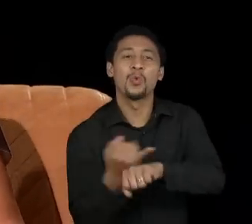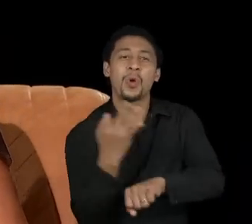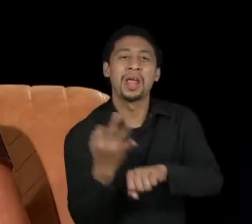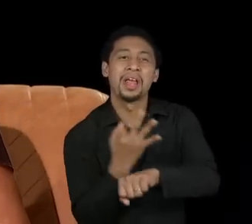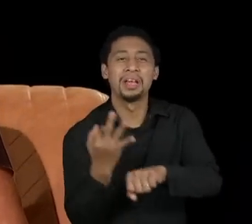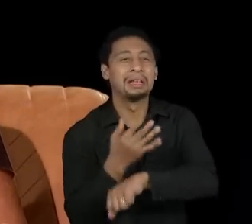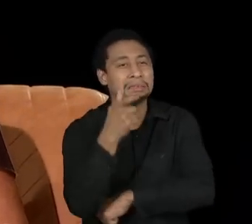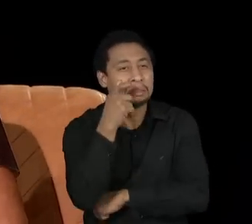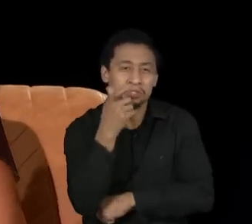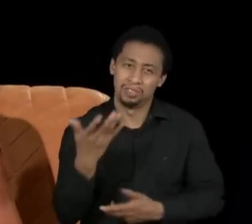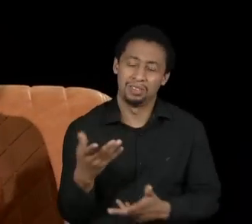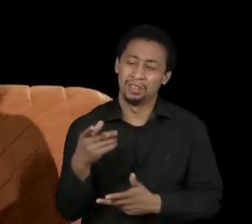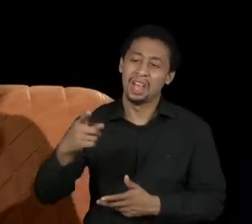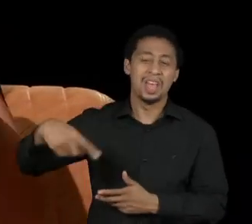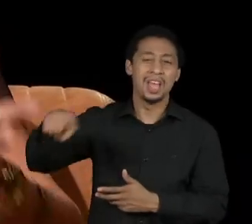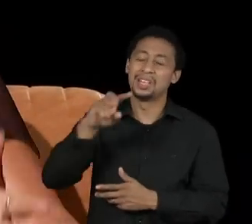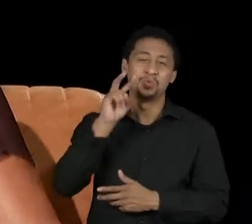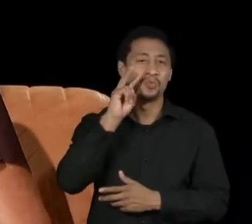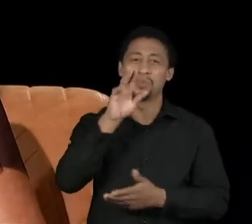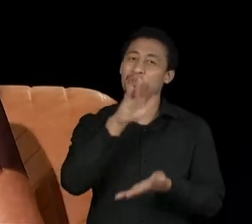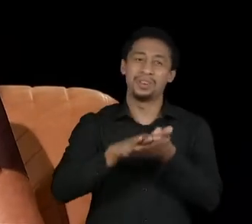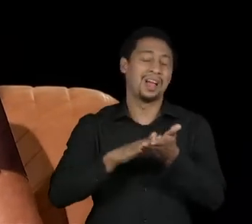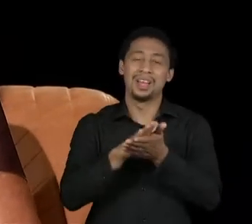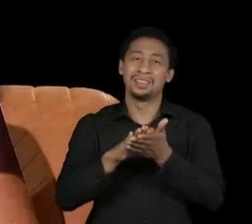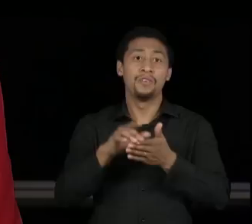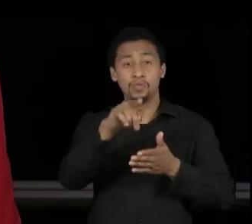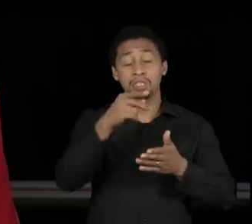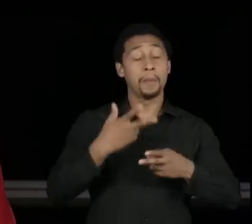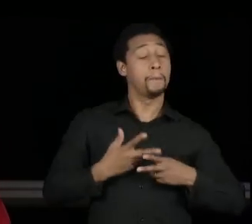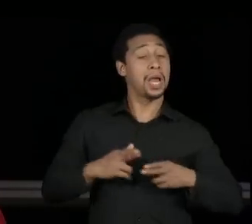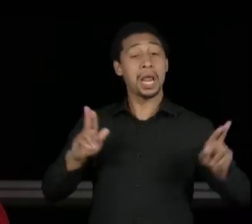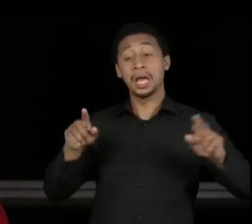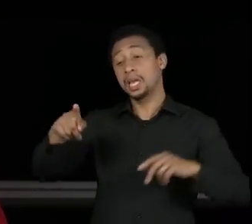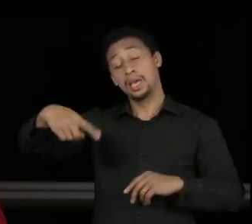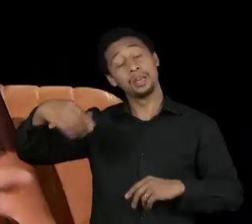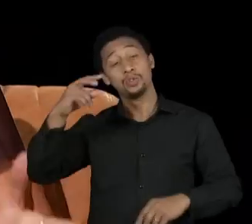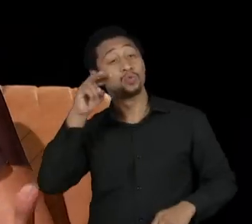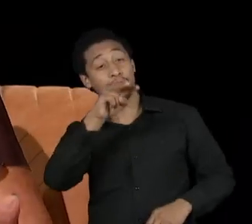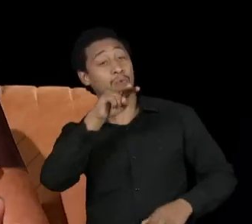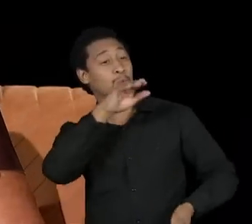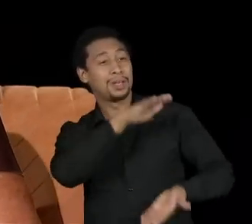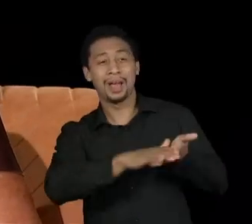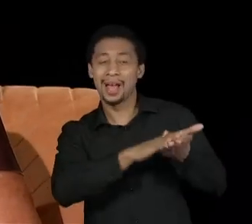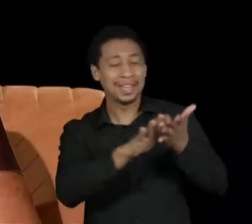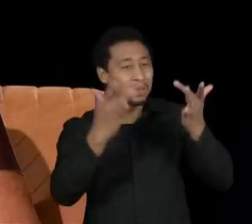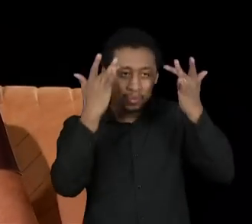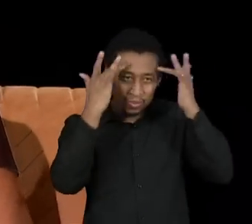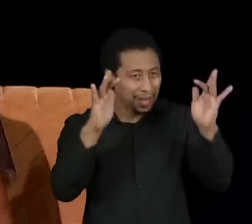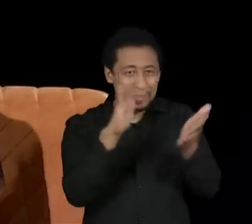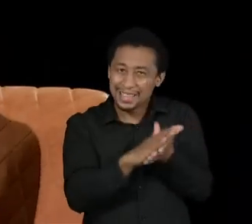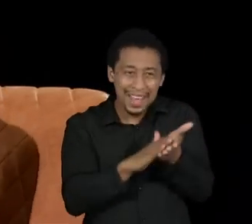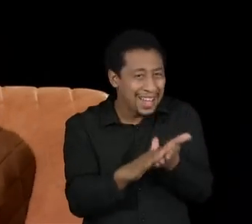Eles não viram. Eles nem sabem que a Ítala ficou pelada. Eles não têm a menor ideia.